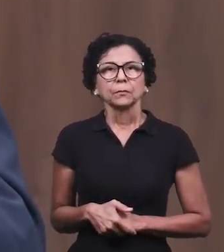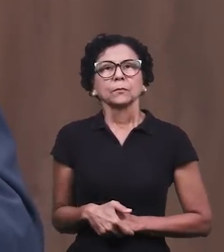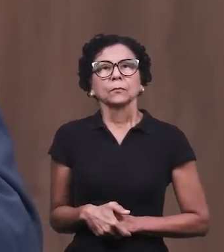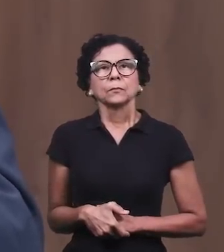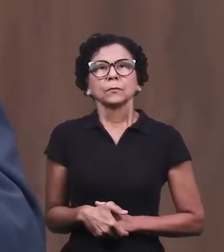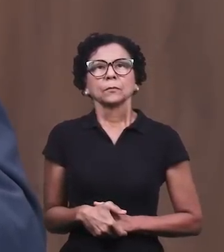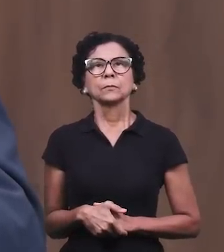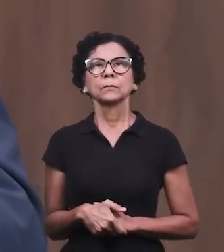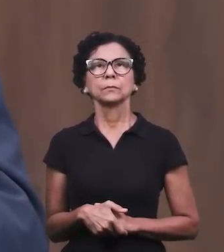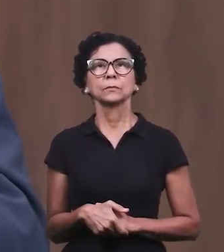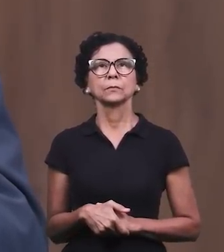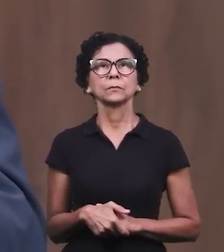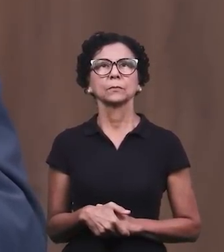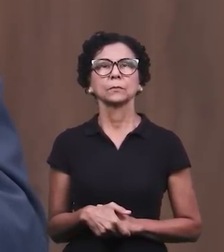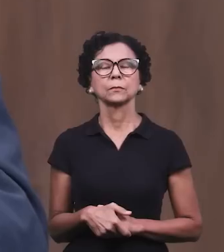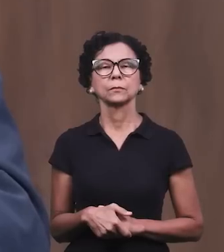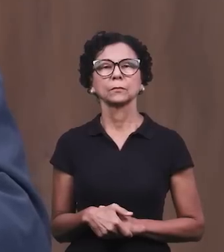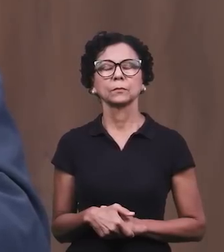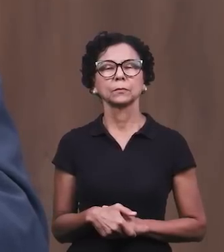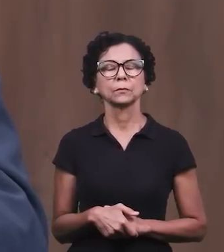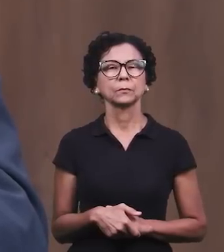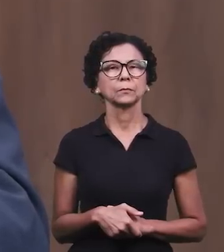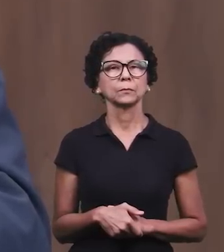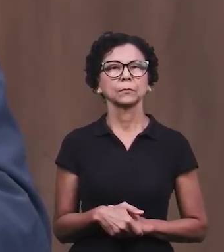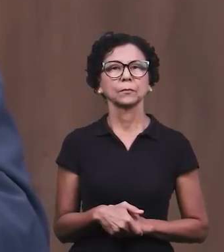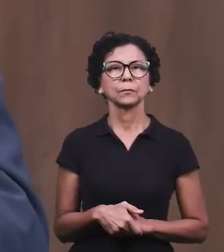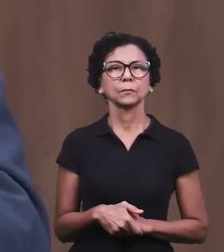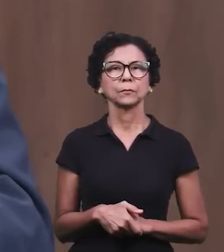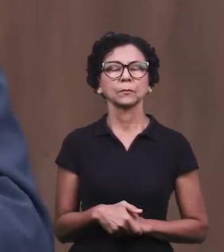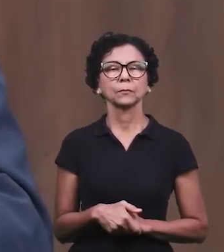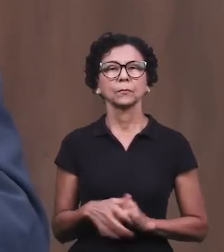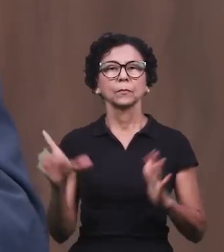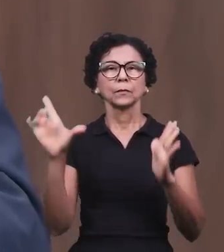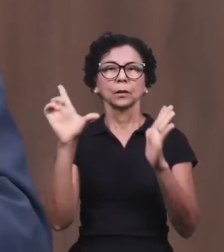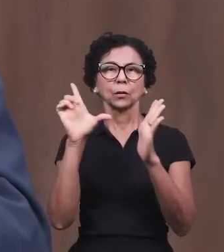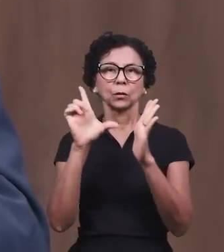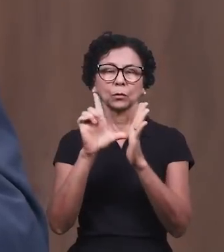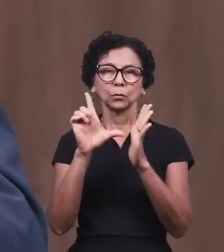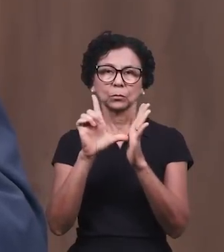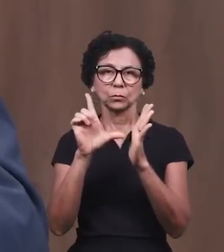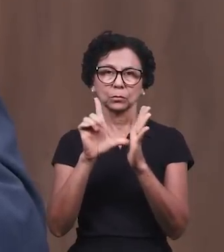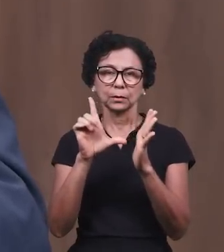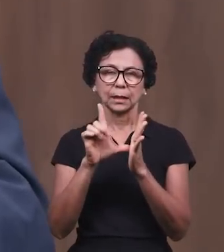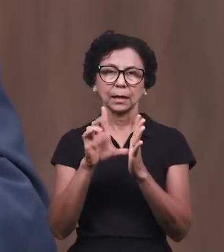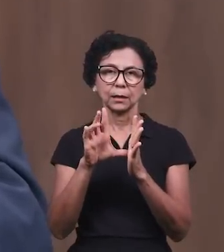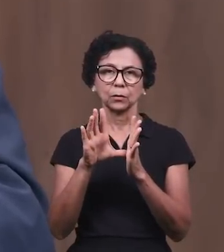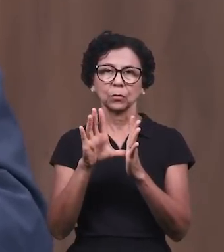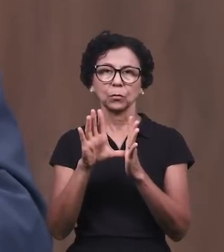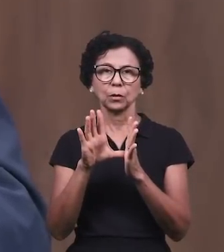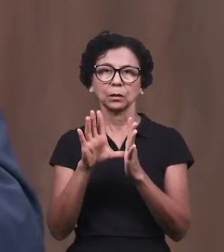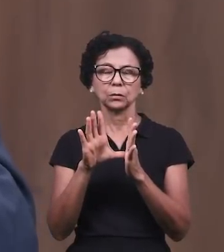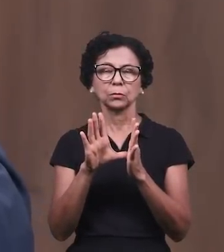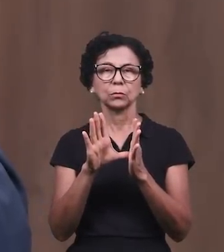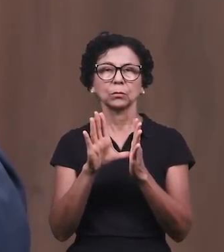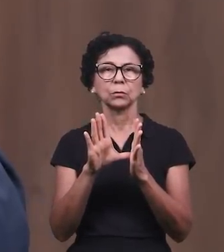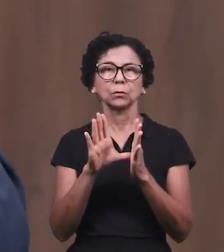reforma religiosa e a palavra é resgatada, o tesouro escondido. Muito bem. Só uma coisa interessante, que a gente está falando lá